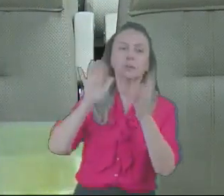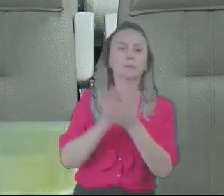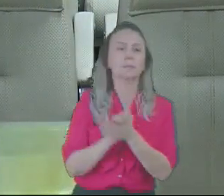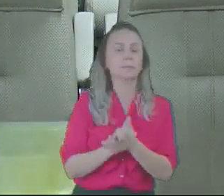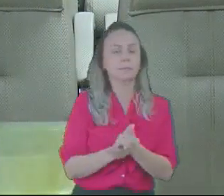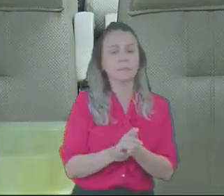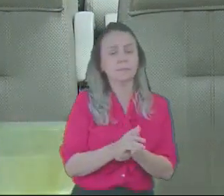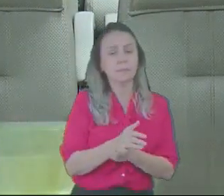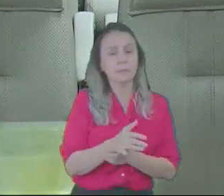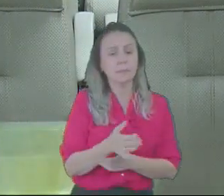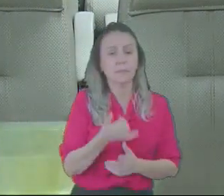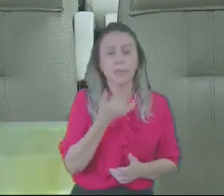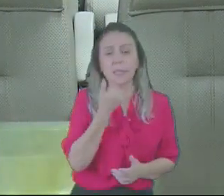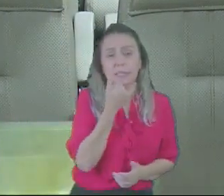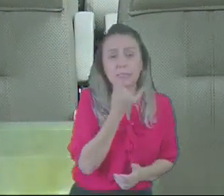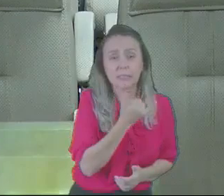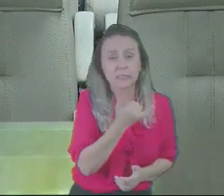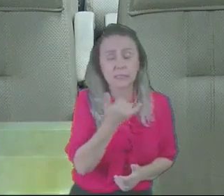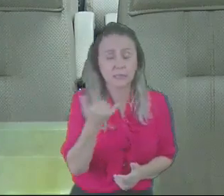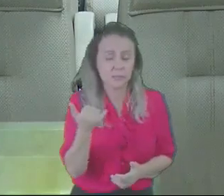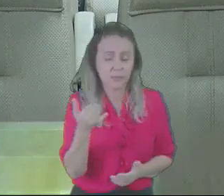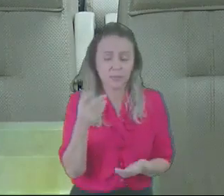desculpas esfarrapadas